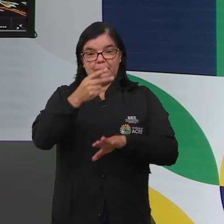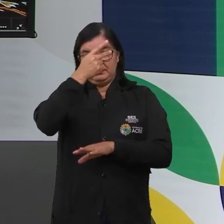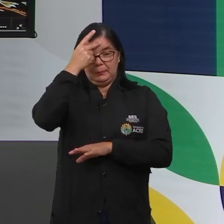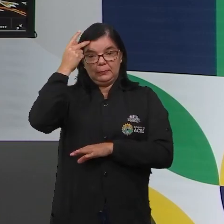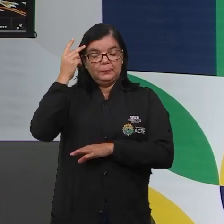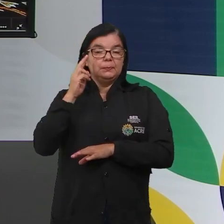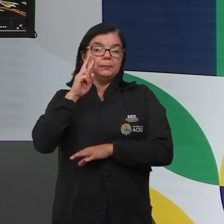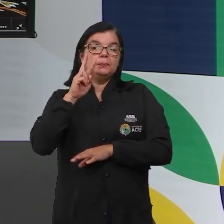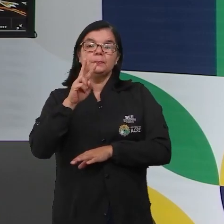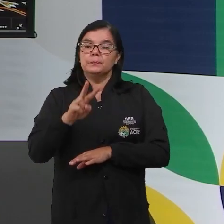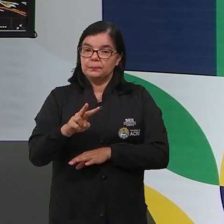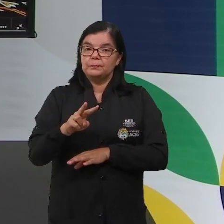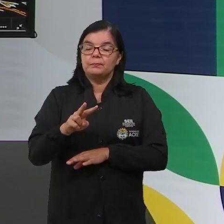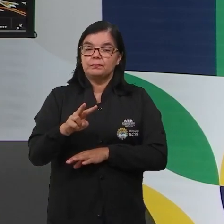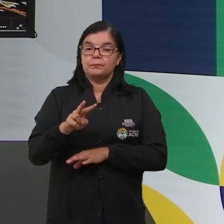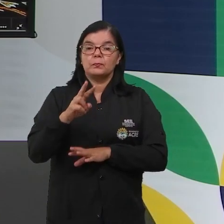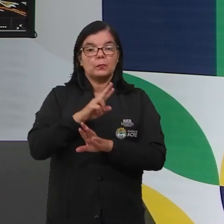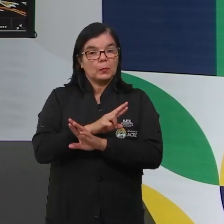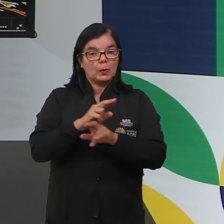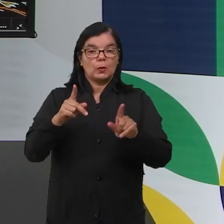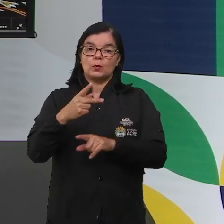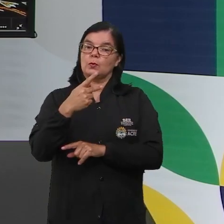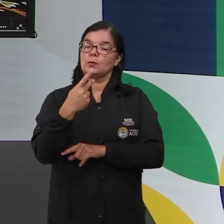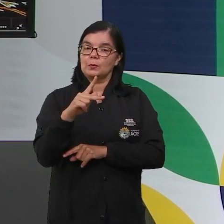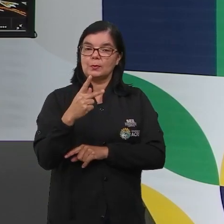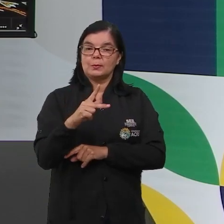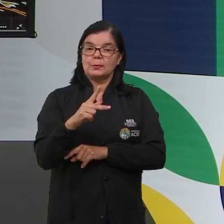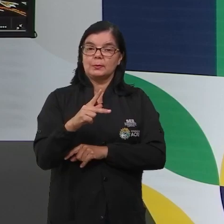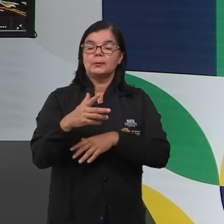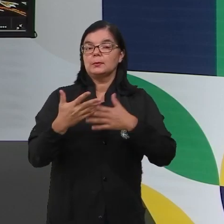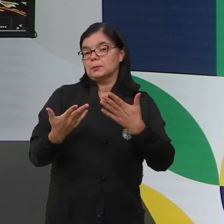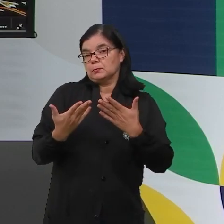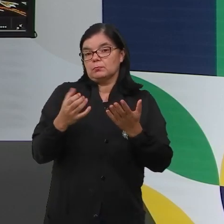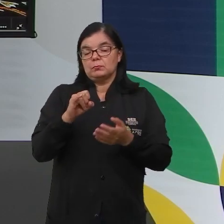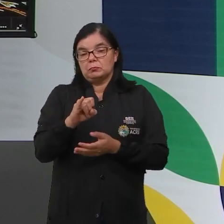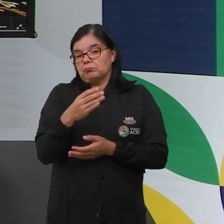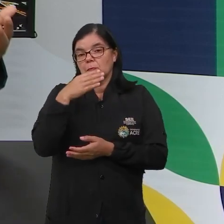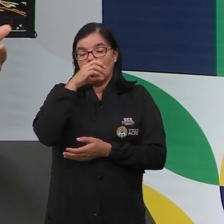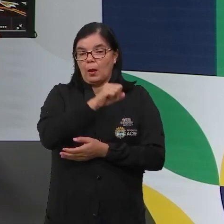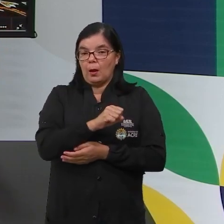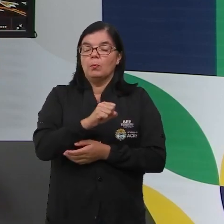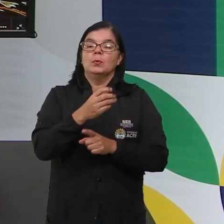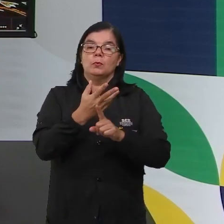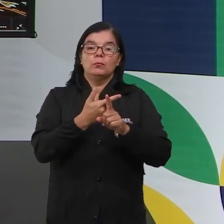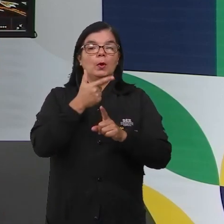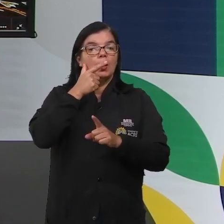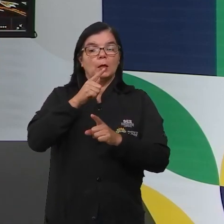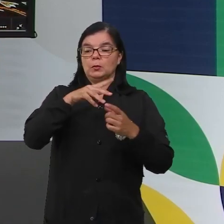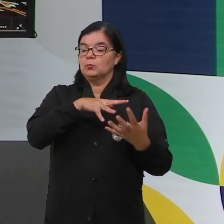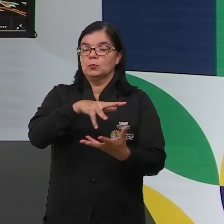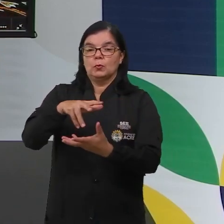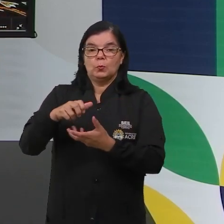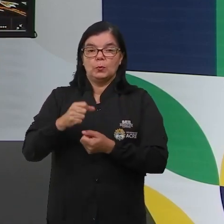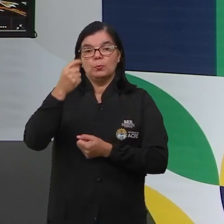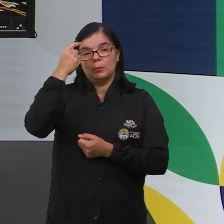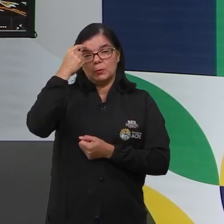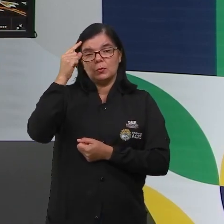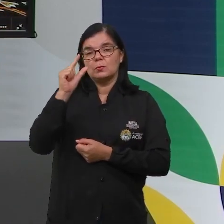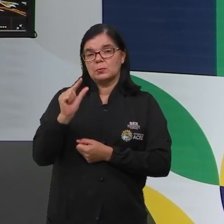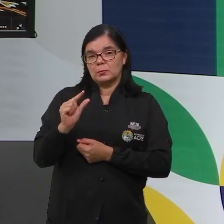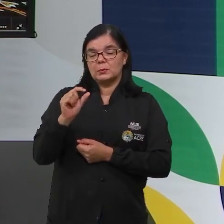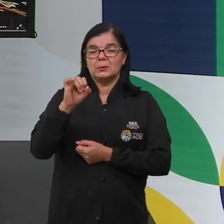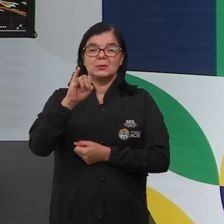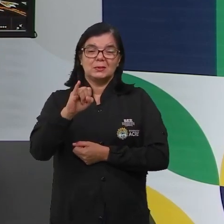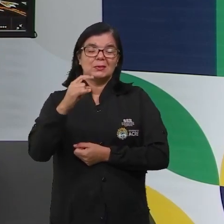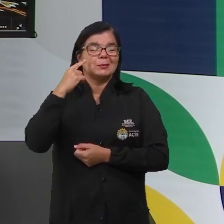sua obra, elas vão olhar com um olhar diferente do seu. Então, de repente, sua obra vai ganhar o mundo, aí você pensou tão pequenininho, se